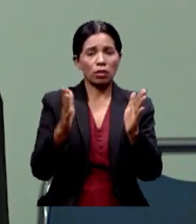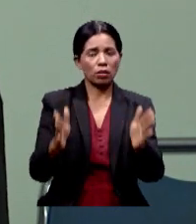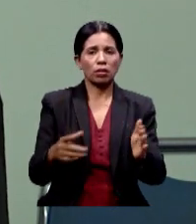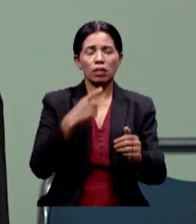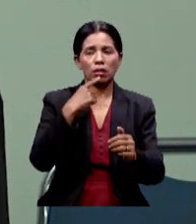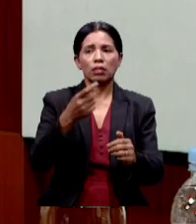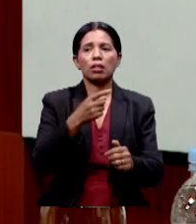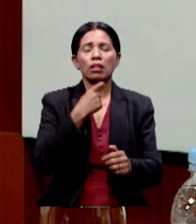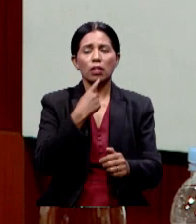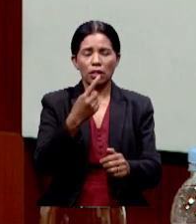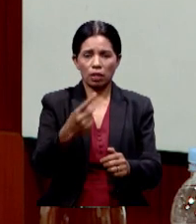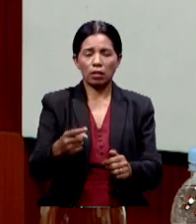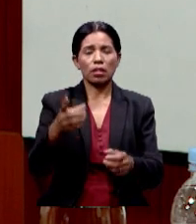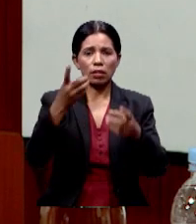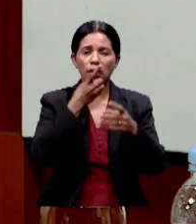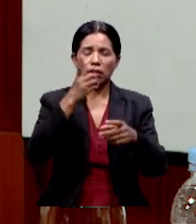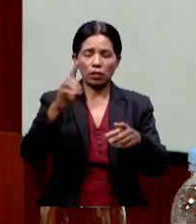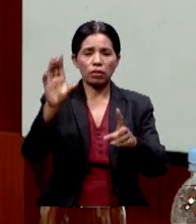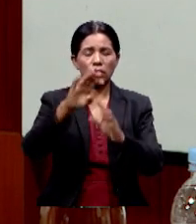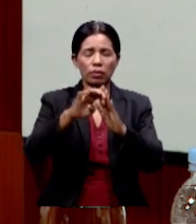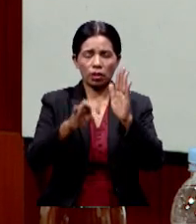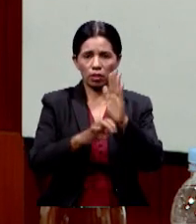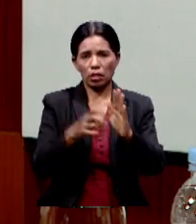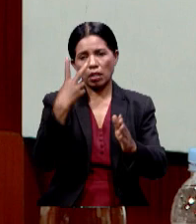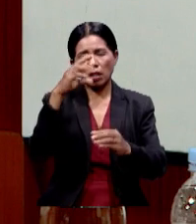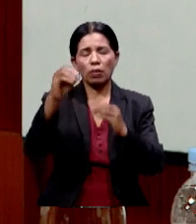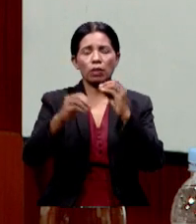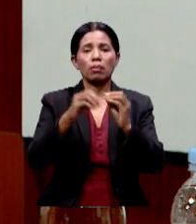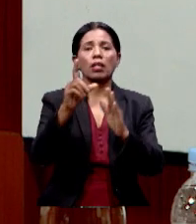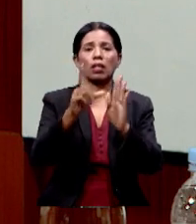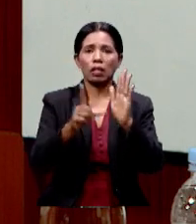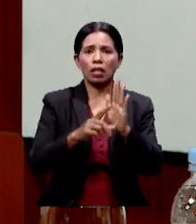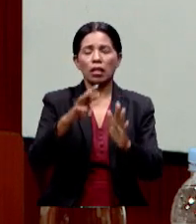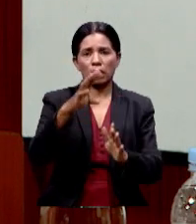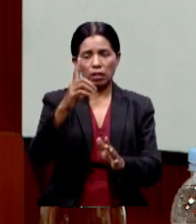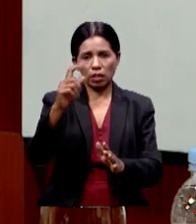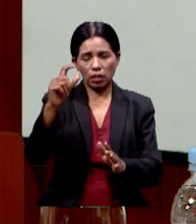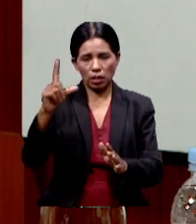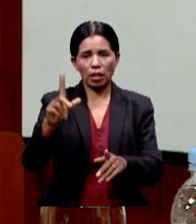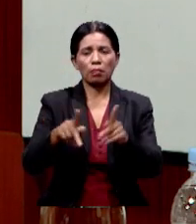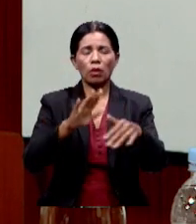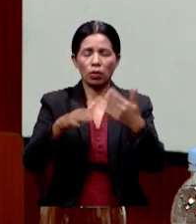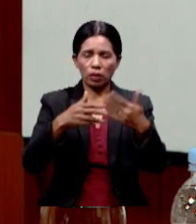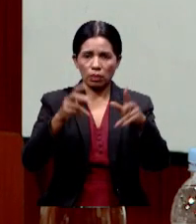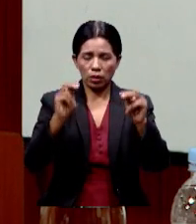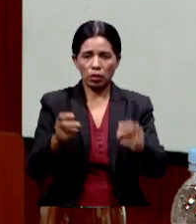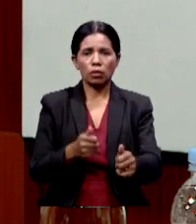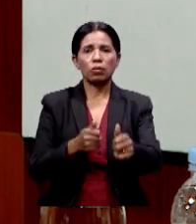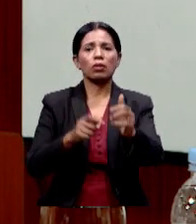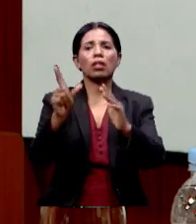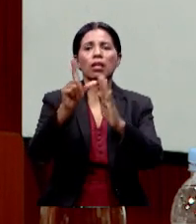com a declaração sefe estado com a ba revisão da Constituição RTL, mas bem é uma rota precisa lá autuir lei na